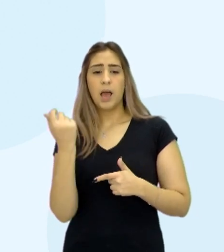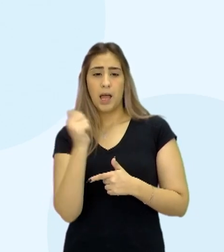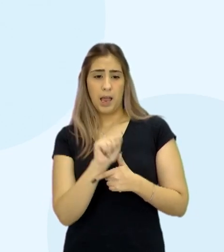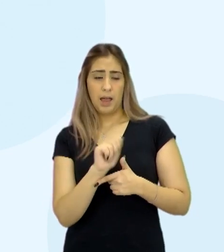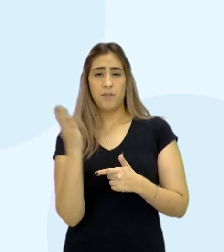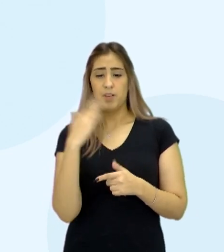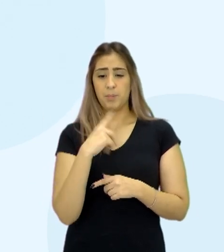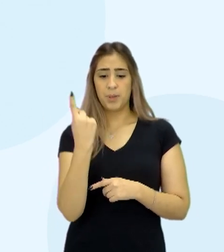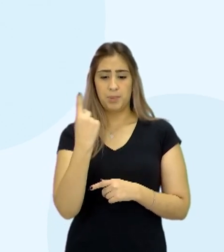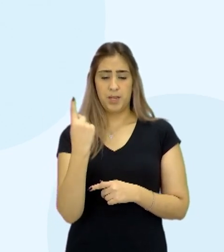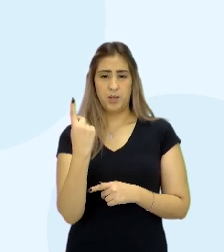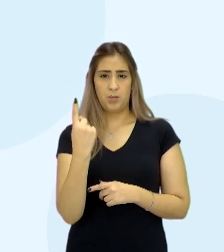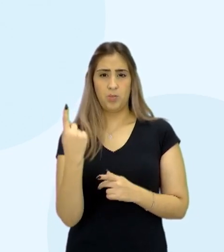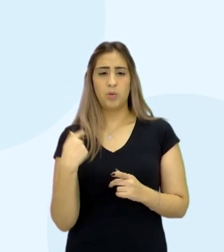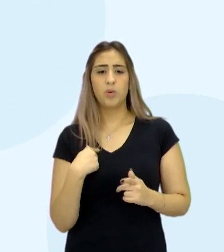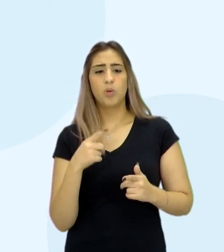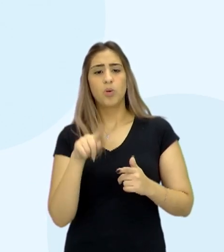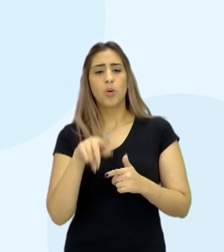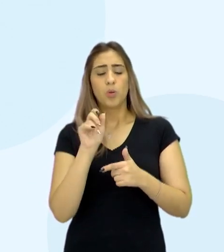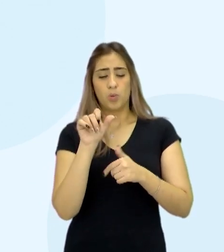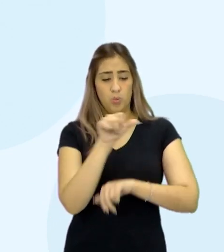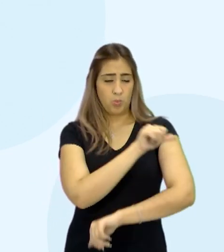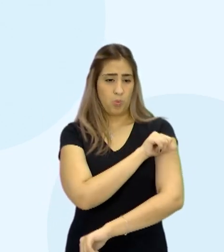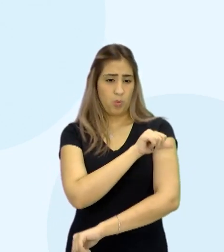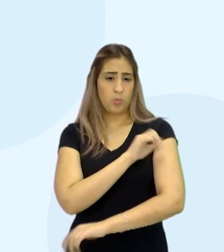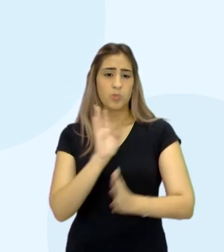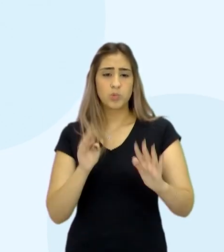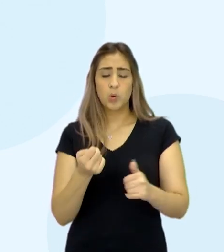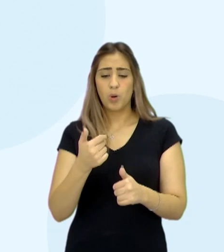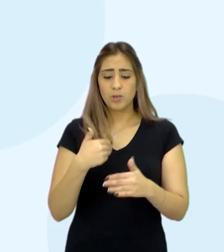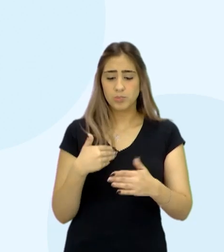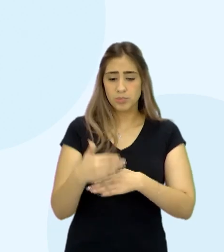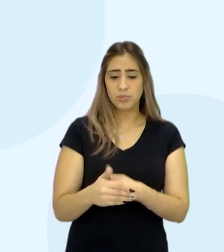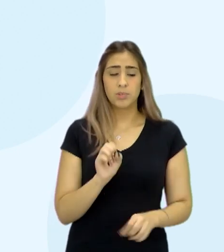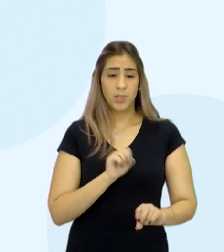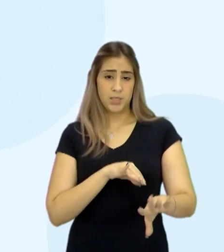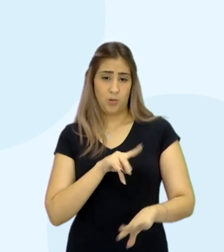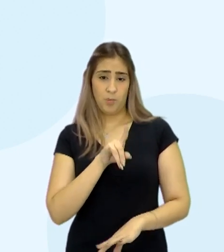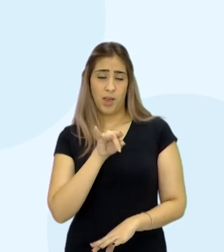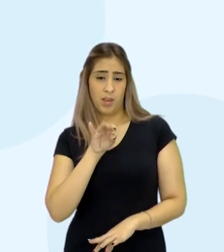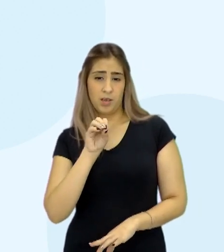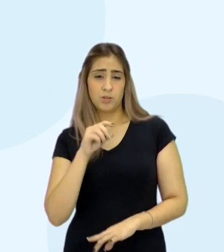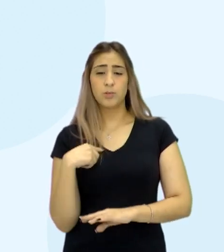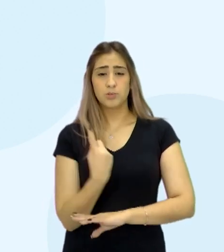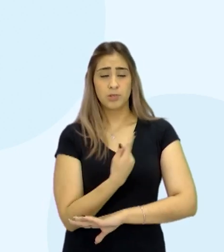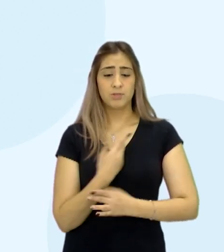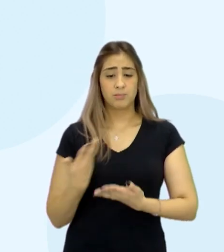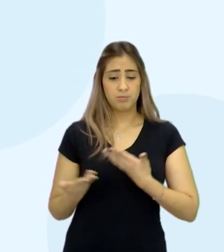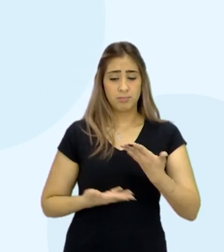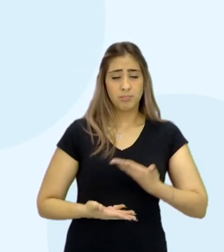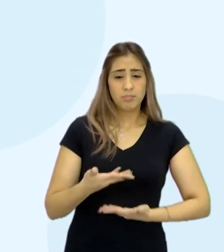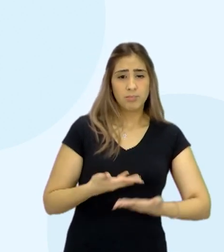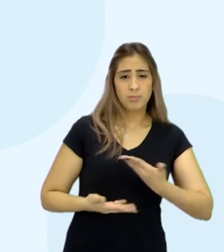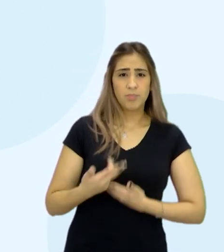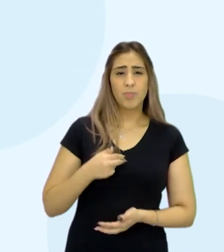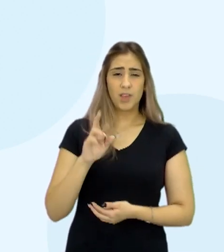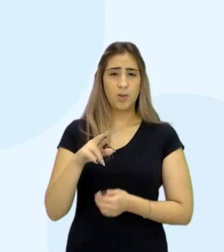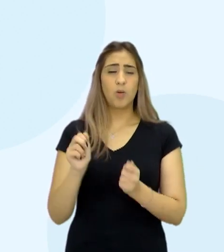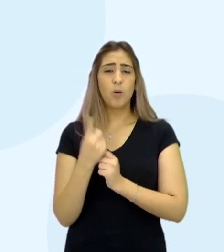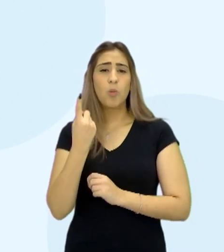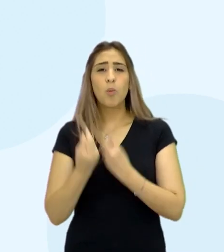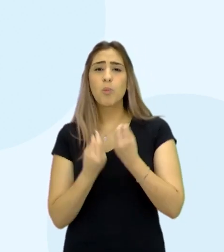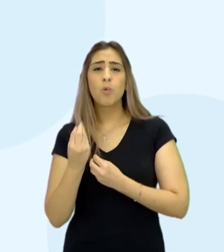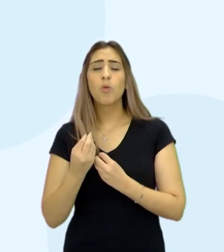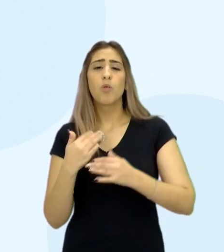tá certo? E aqui, ó, já no nono ano, quase um pé no ensino médio, a gente trata as razões como uma fraçãozinha, né? A